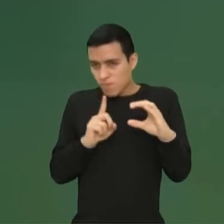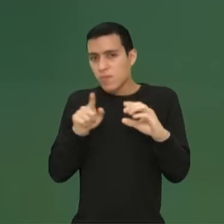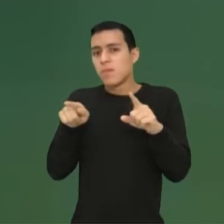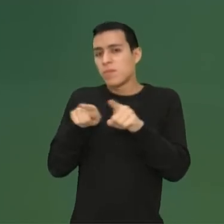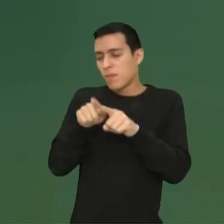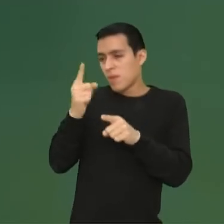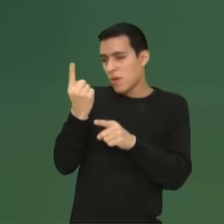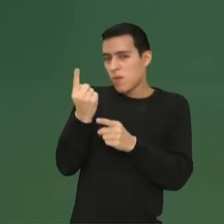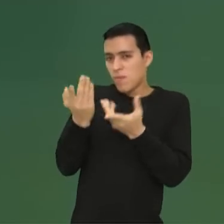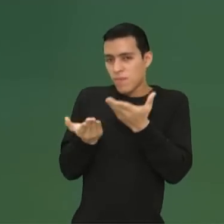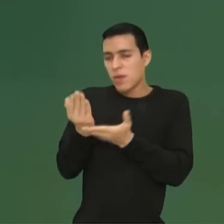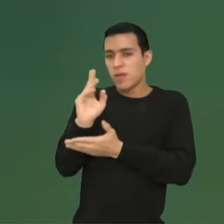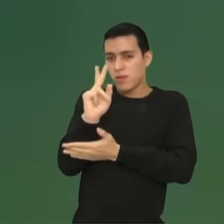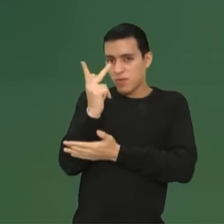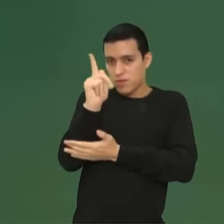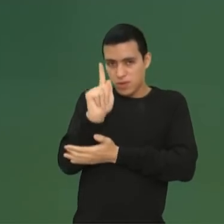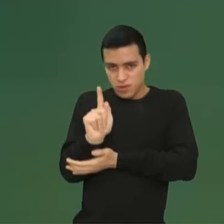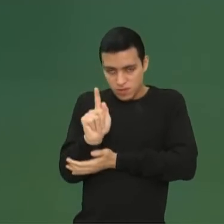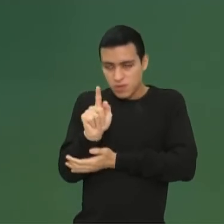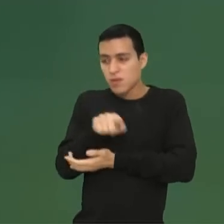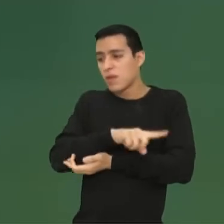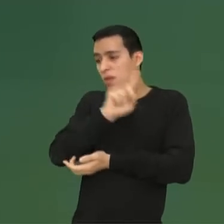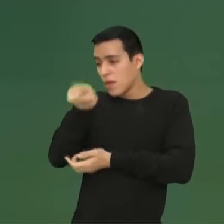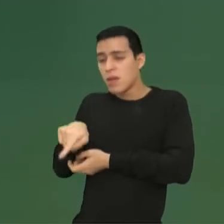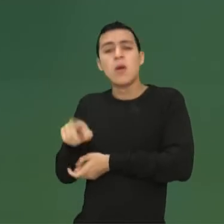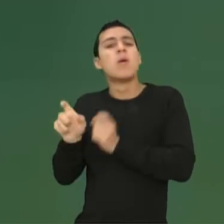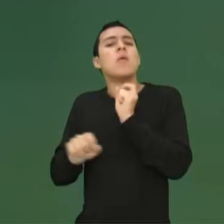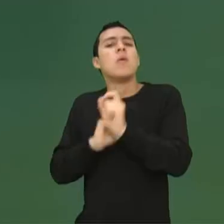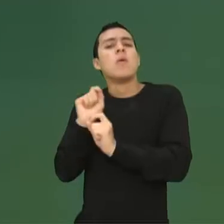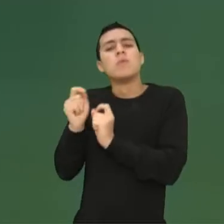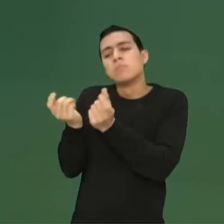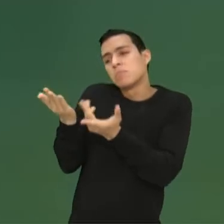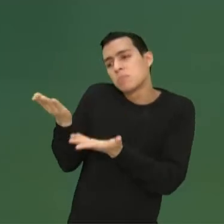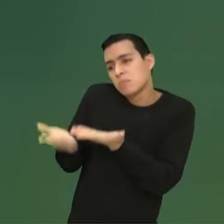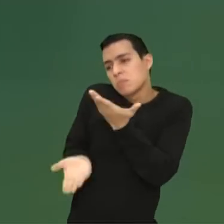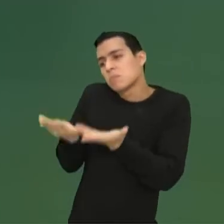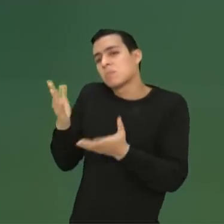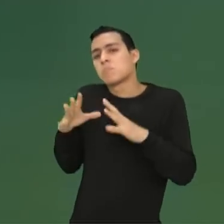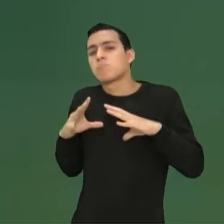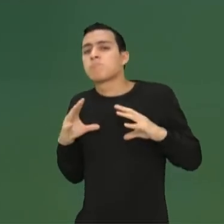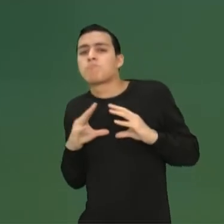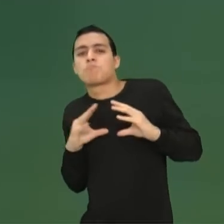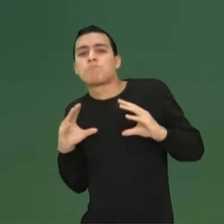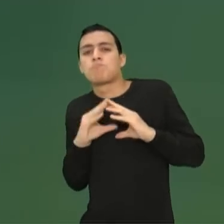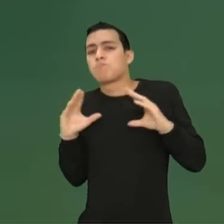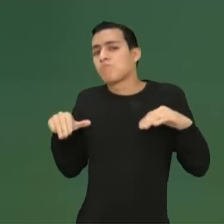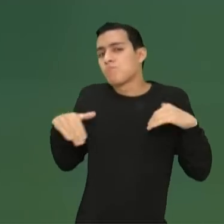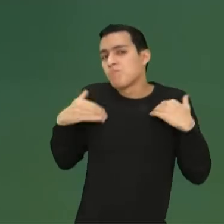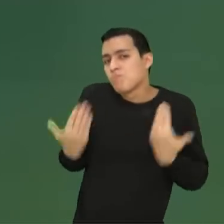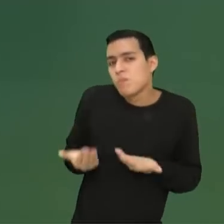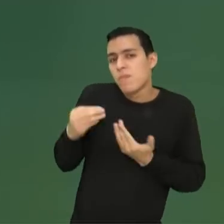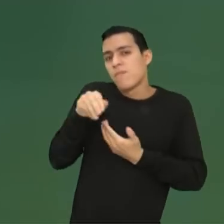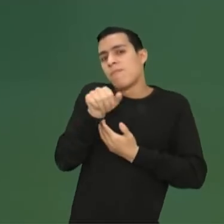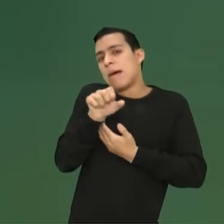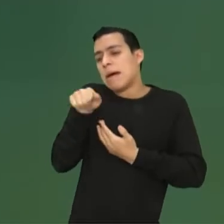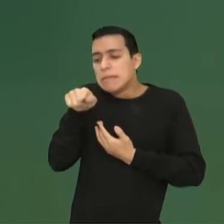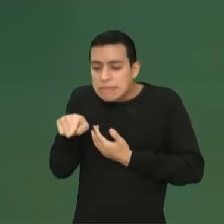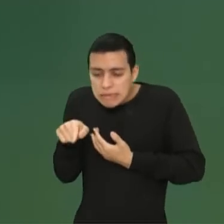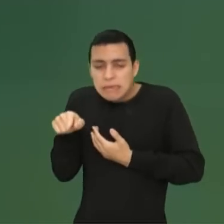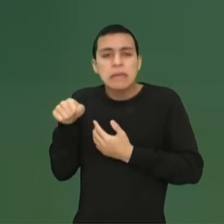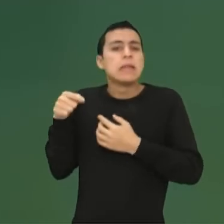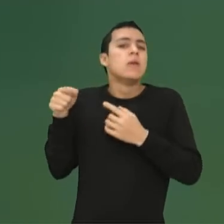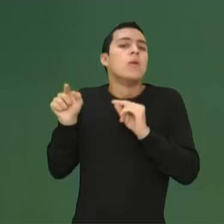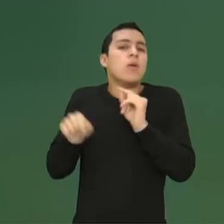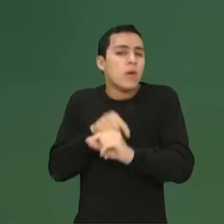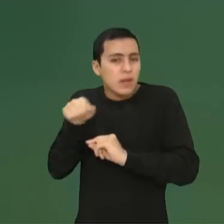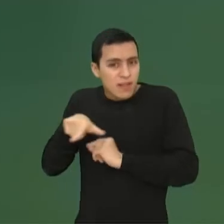kg. E na terceira situação que eu quero saber que peso, que massa eu vou colocar lá, eu